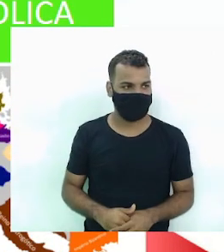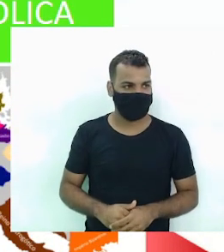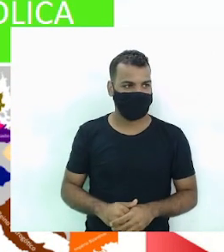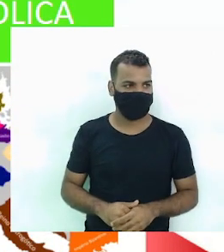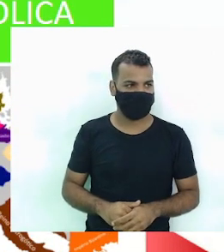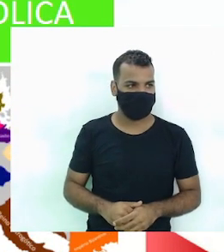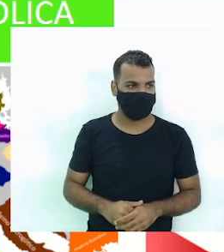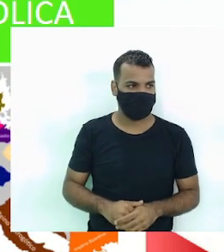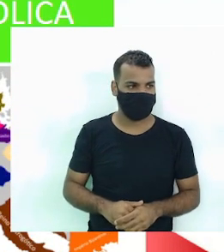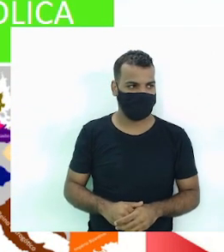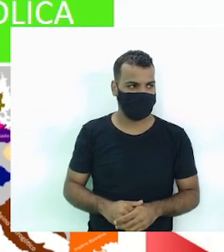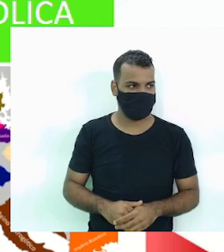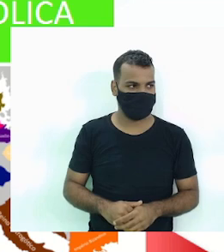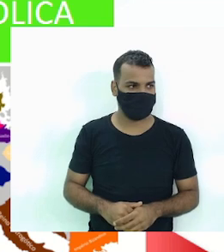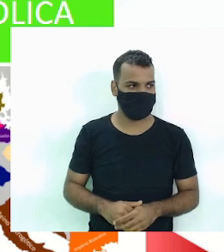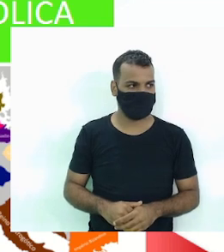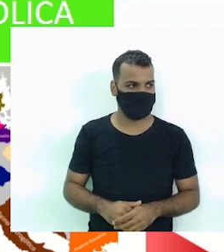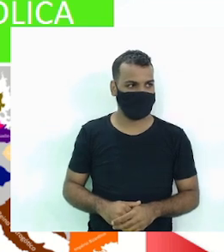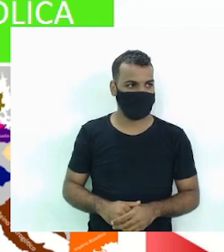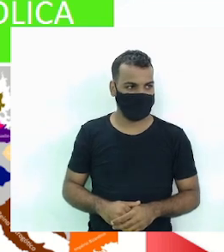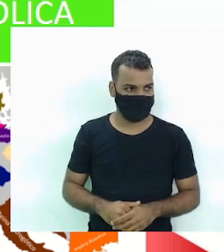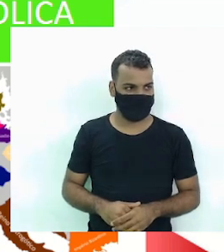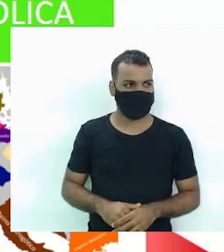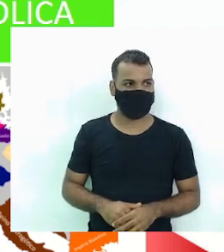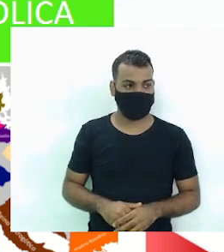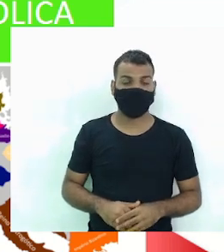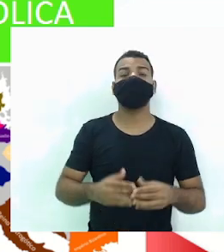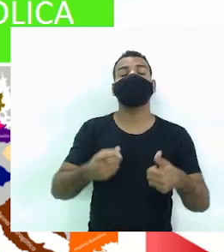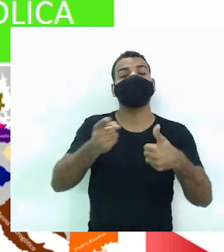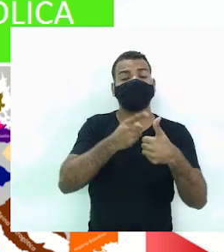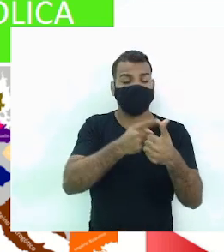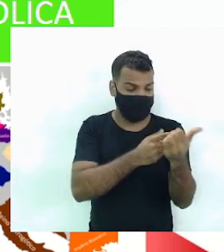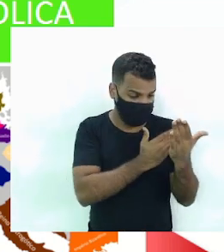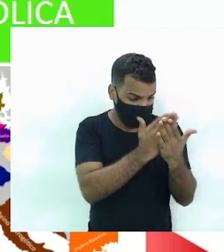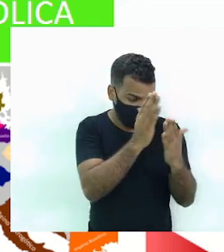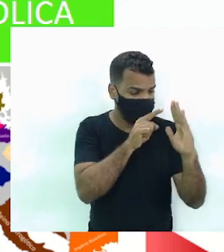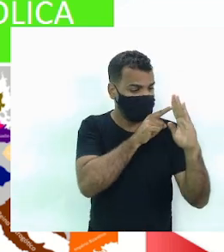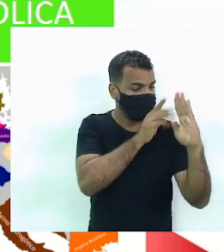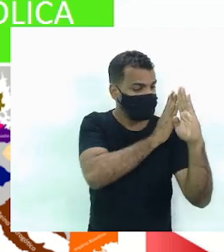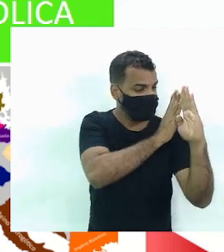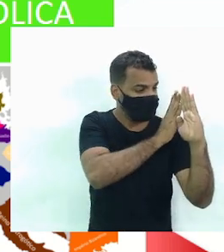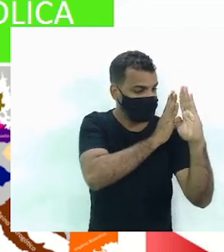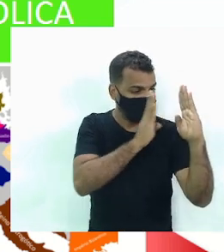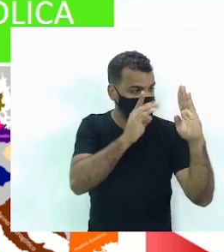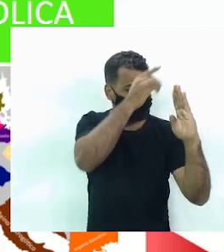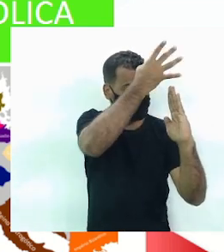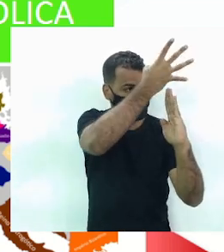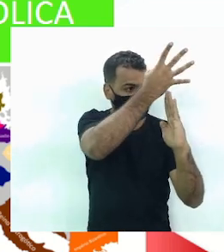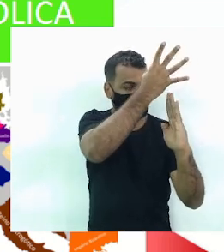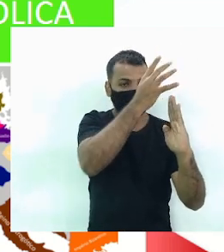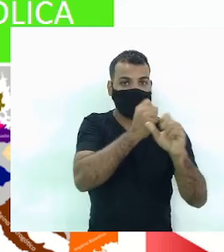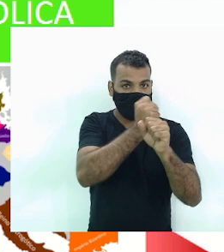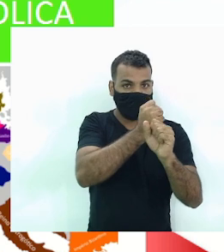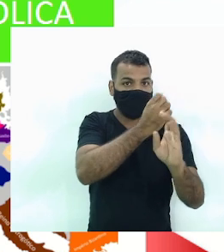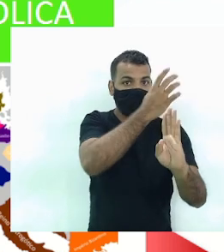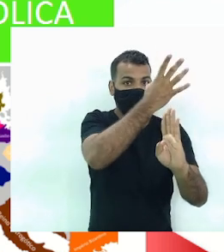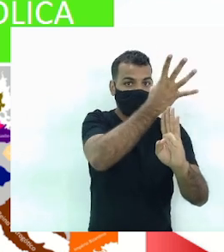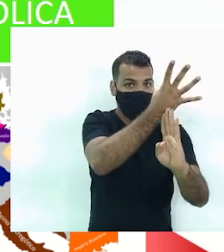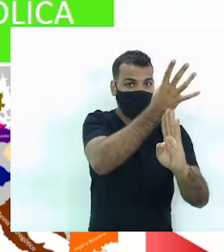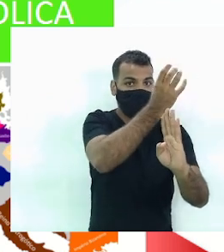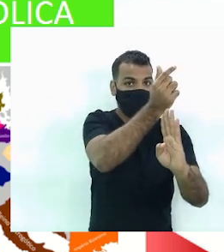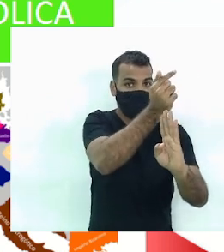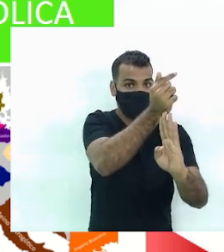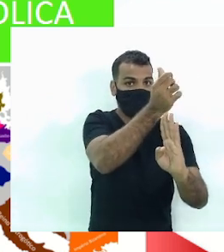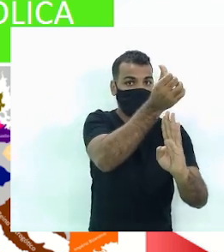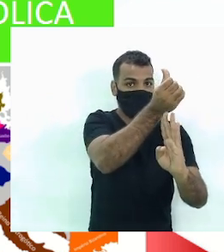atenção. Primeiro, né? A Idade Média vai corresponder do período de 476 a